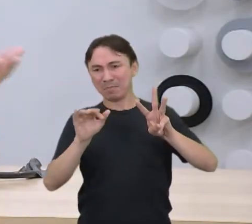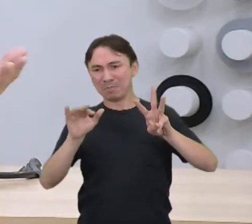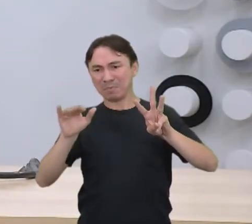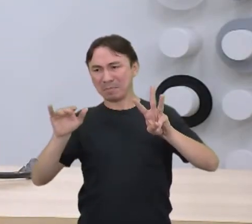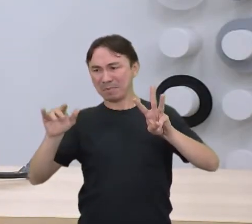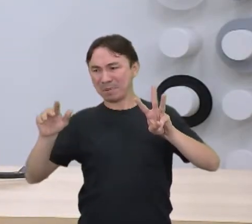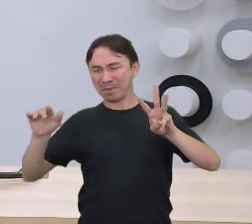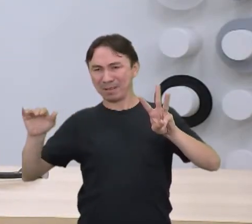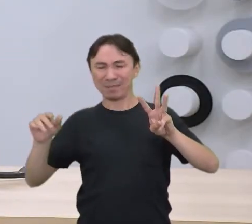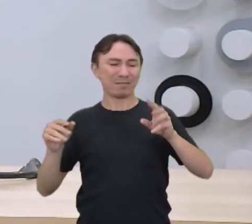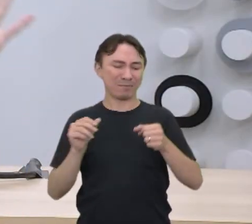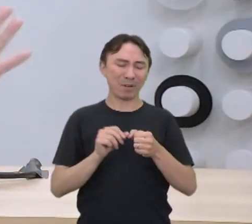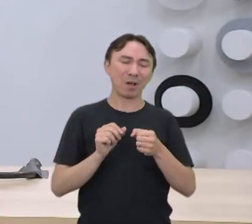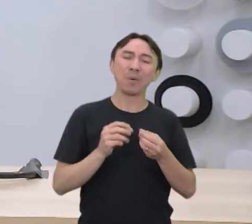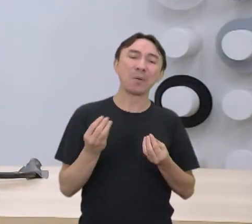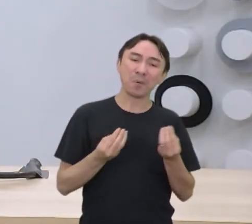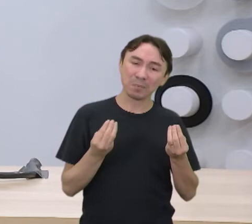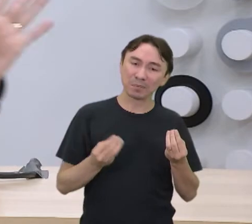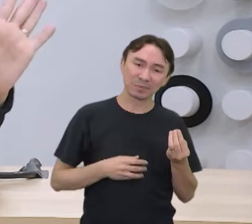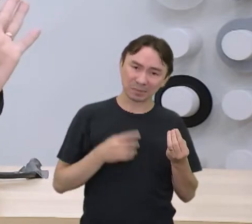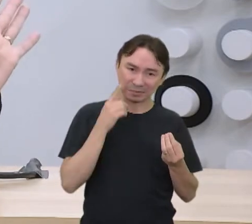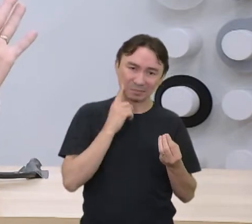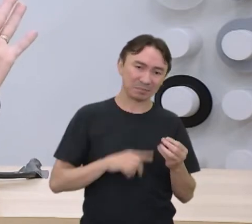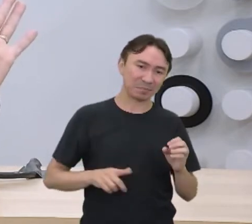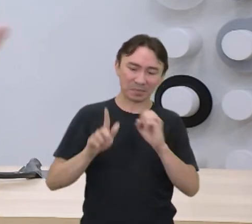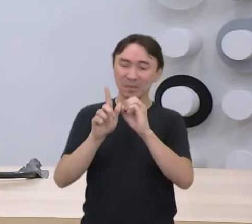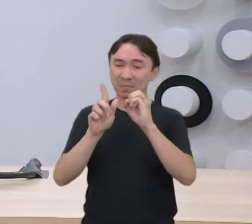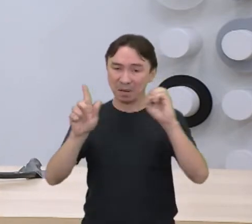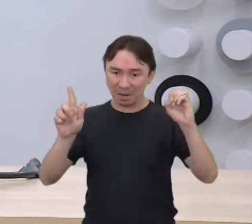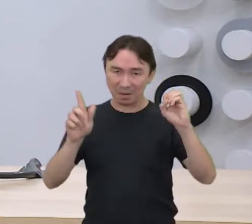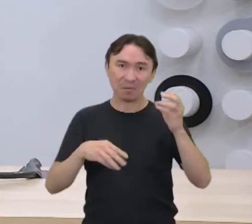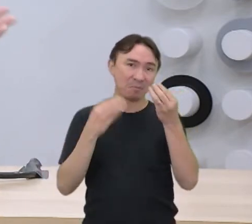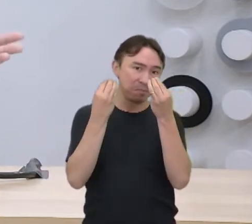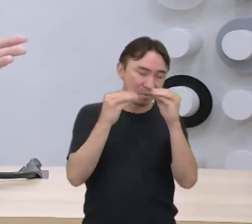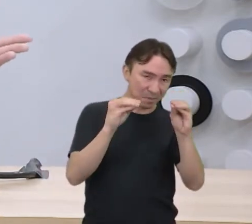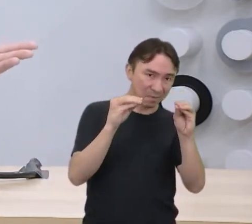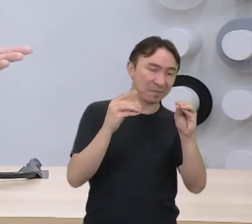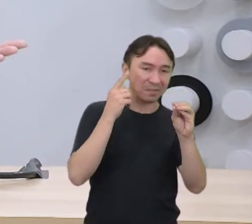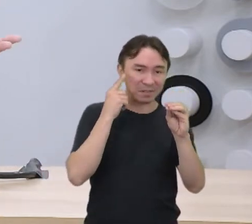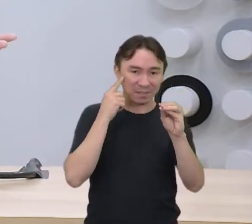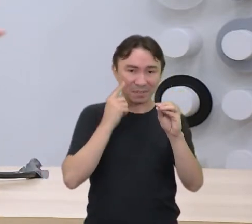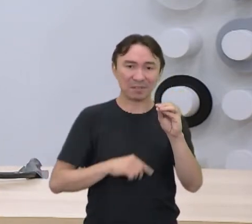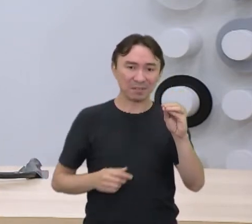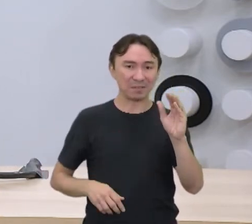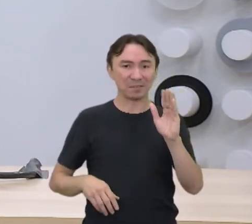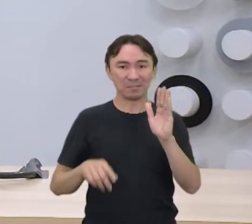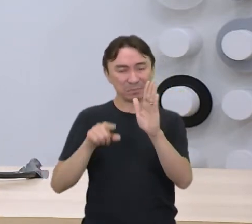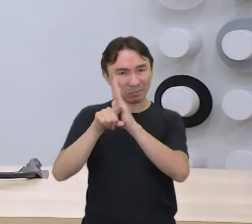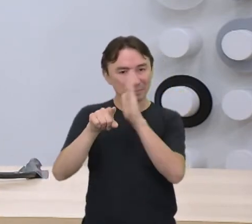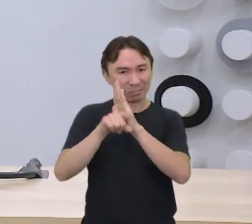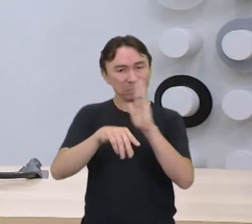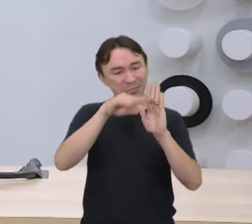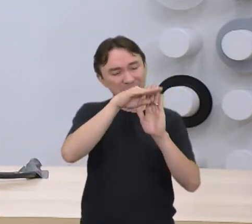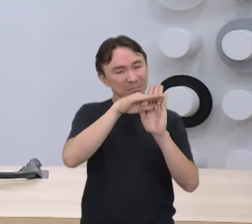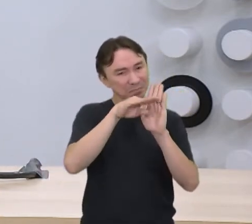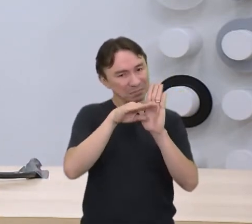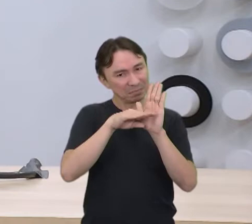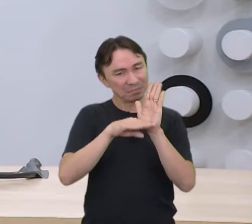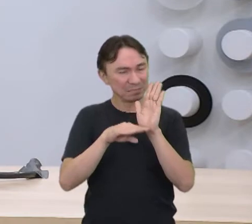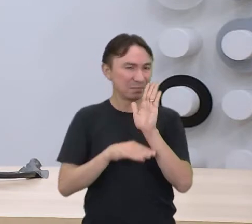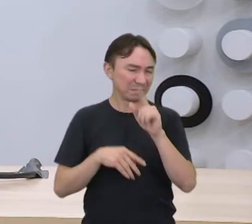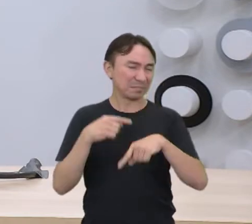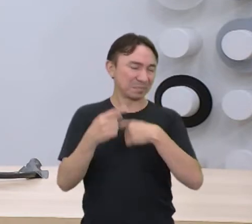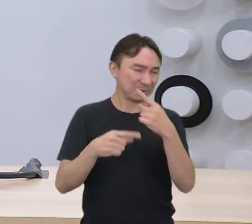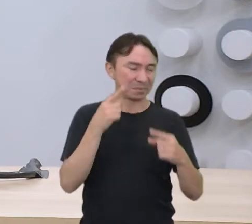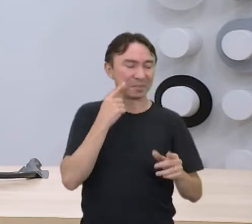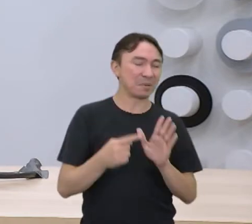faço? Tem um jeito? Tem. É. Você vai entrar no Google, colocar Google Formulários. Pronto. E ele vai aparecer pra você o Google Formulários. Sim. Só que aí ele vai ter que logar e tal, que a gente vai mostrar ainda,